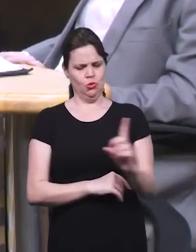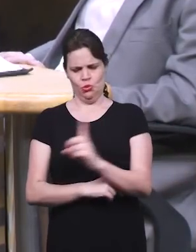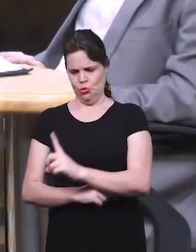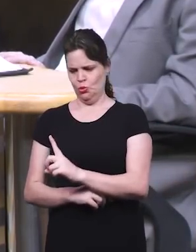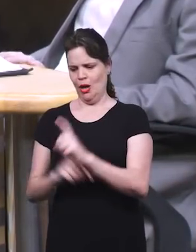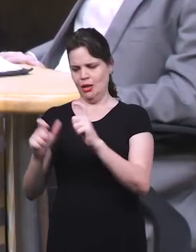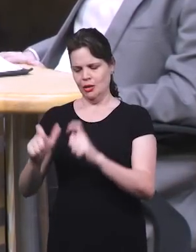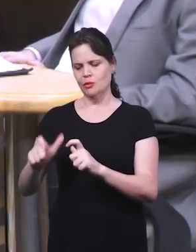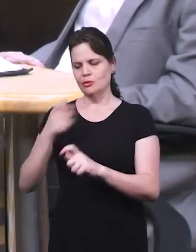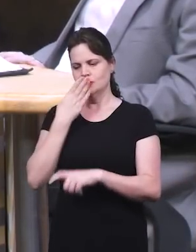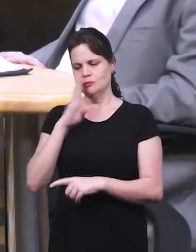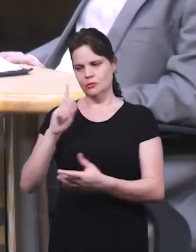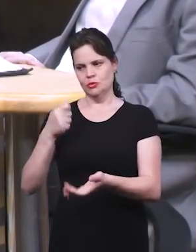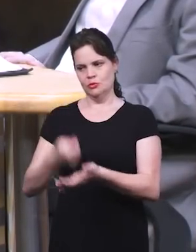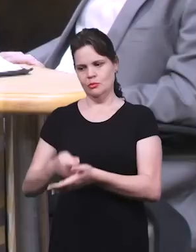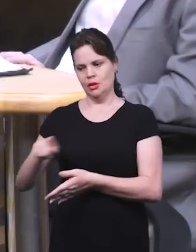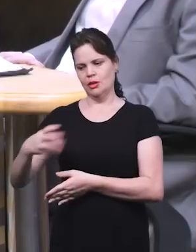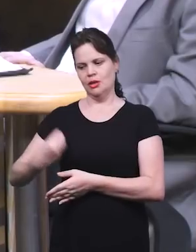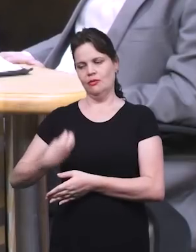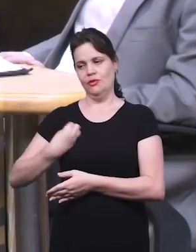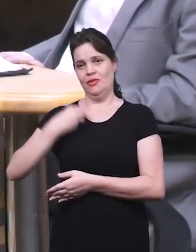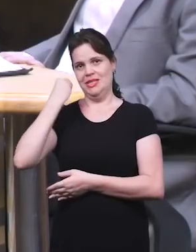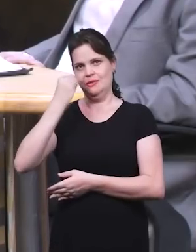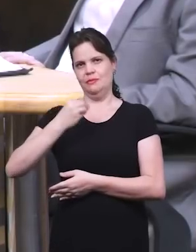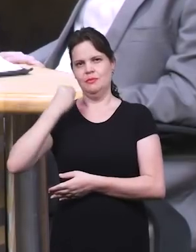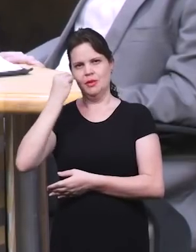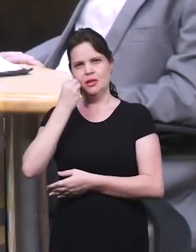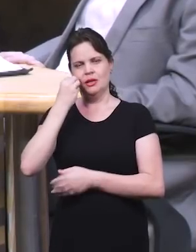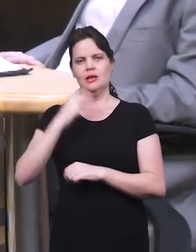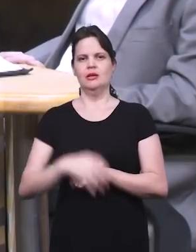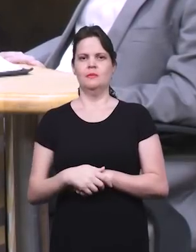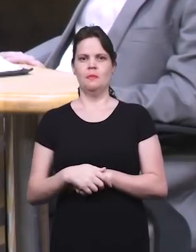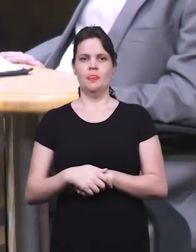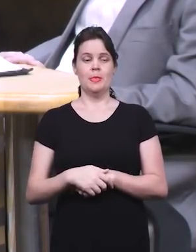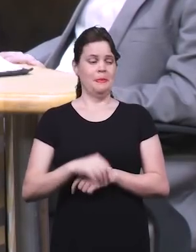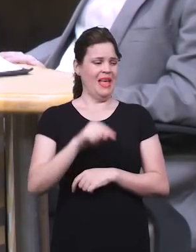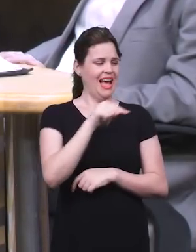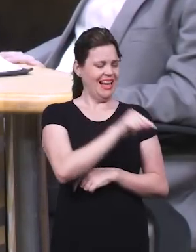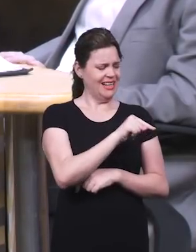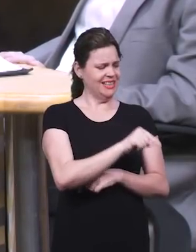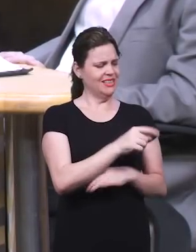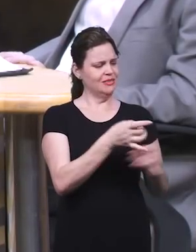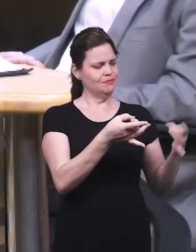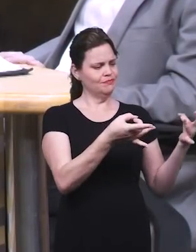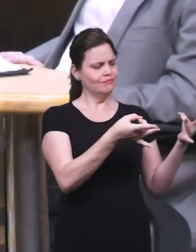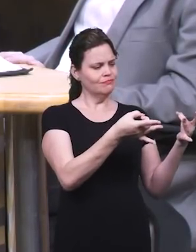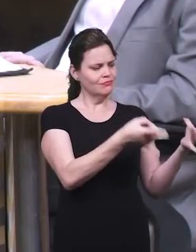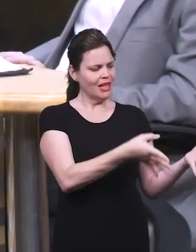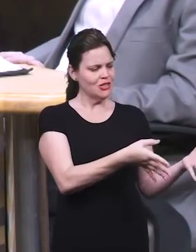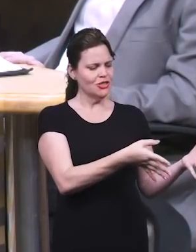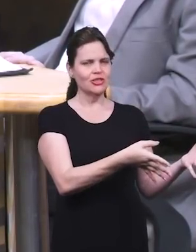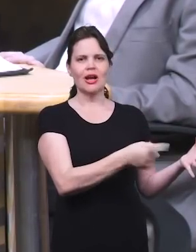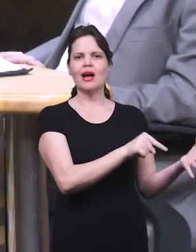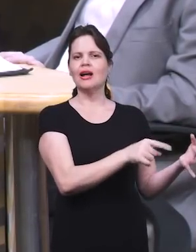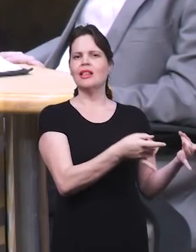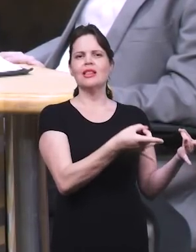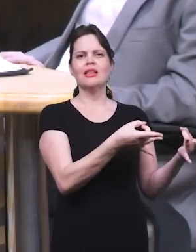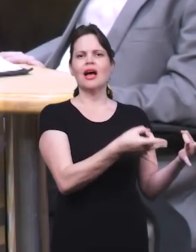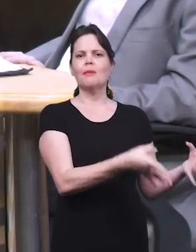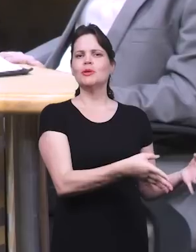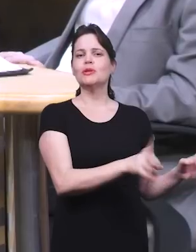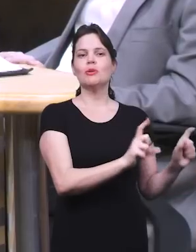vê que há um aspecto humano, social. Deixar a parentela ali era deixar